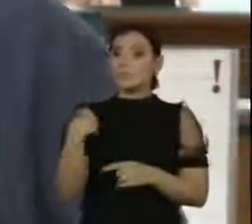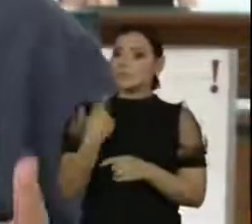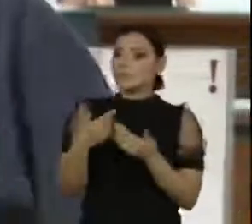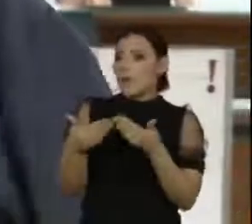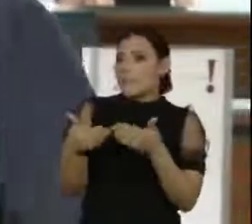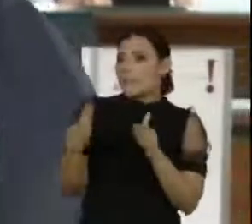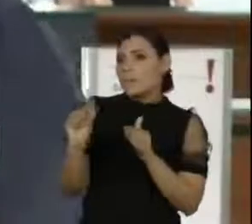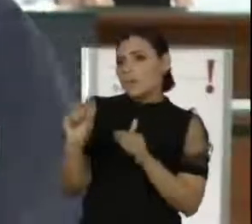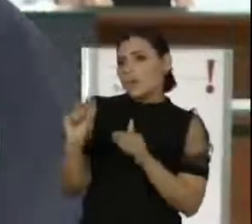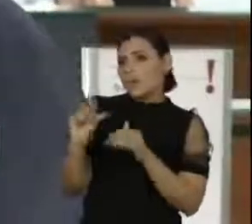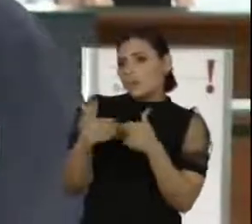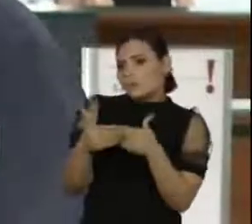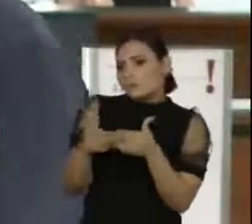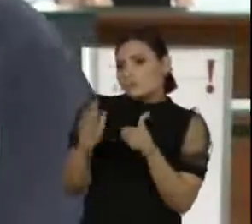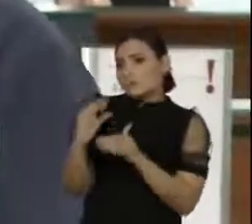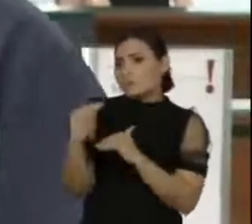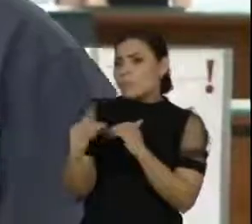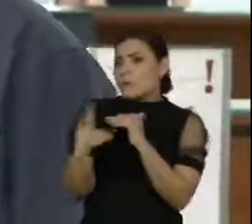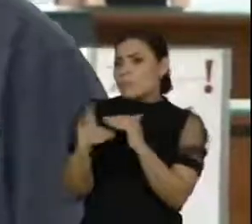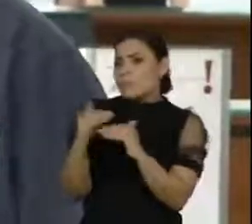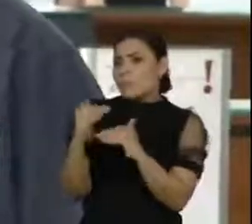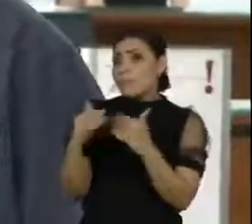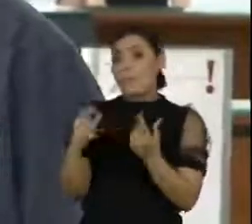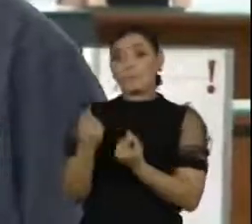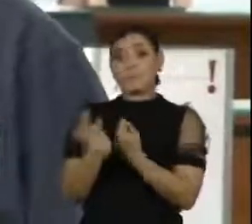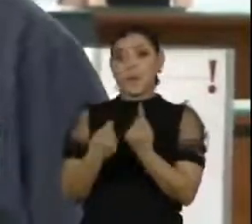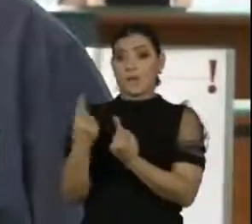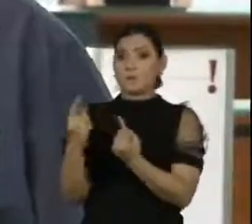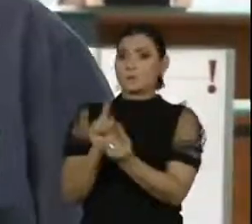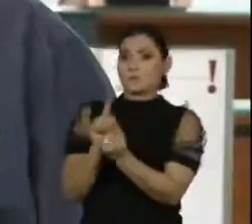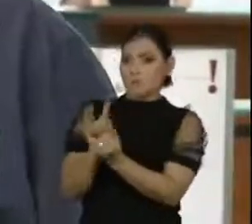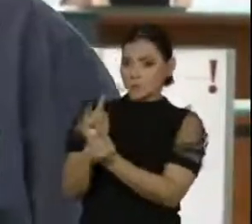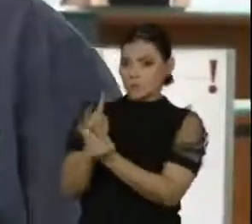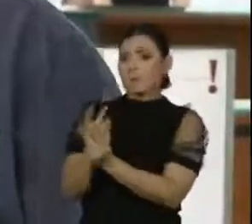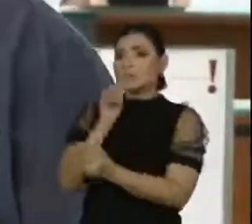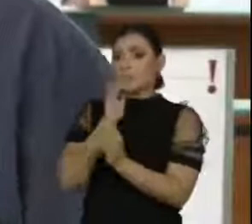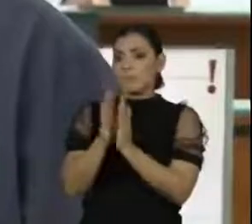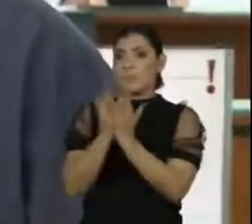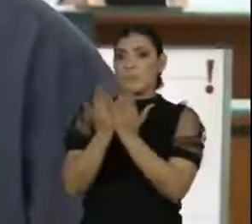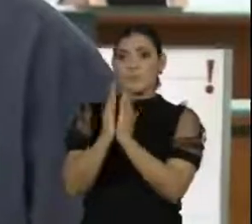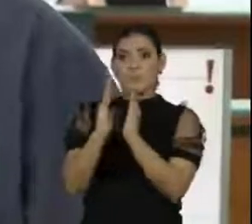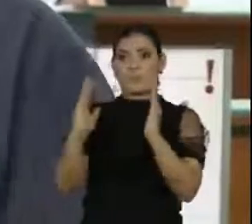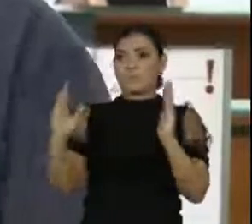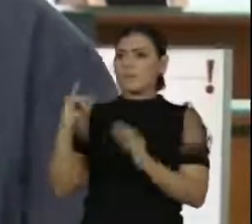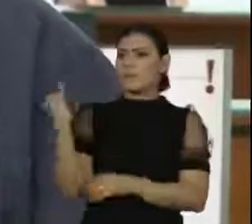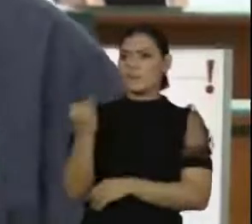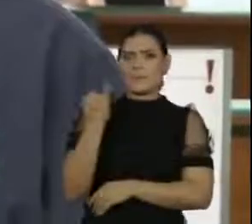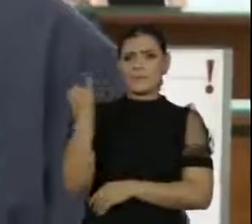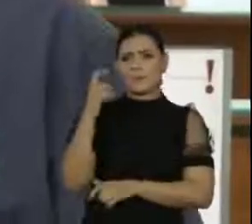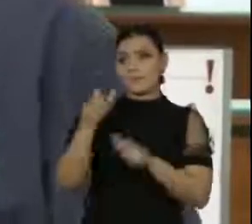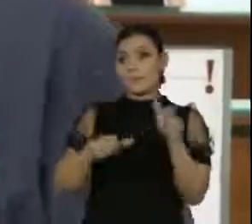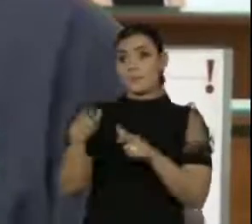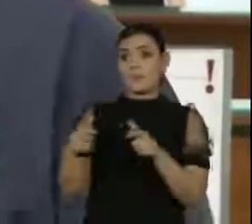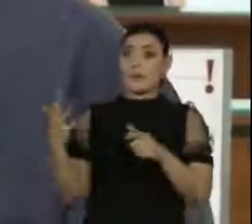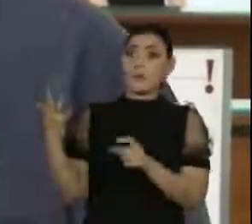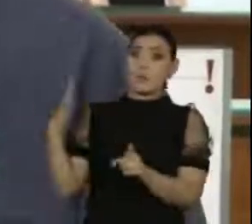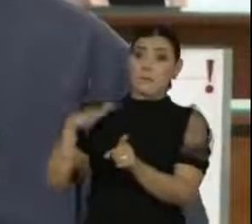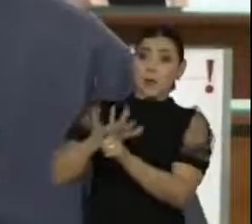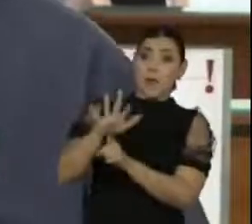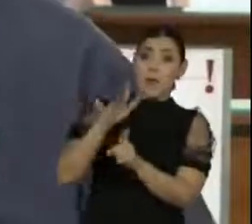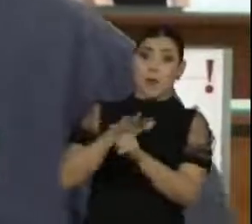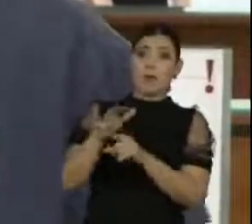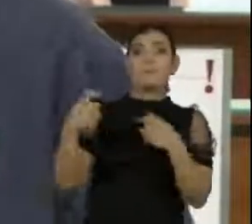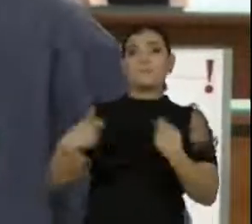abrindo aos poucos primeiro alguns serviços mais essenciais a gente viu que biblioteca é necessária as pessoas estão vindo